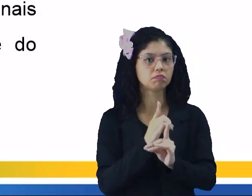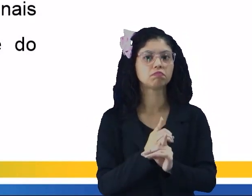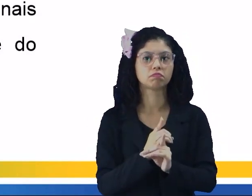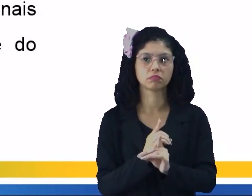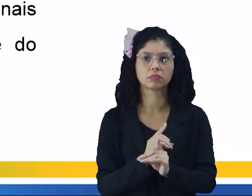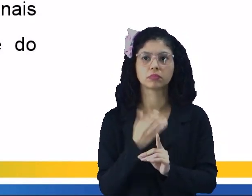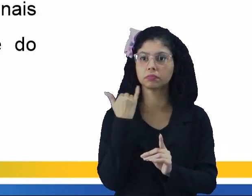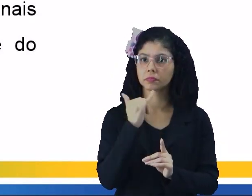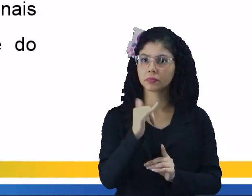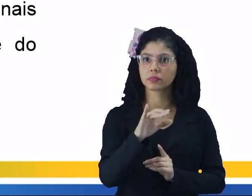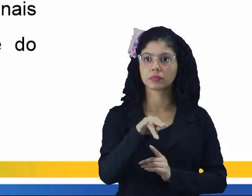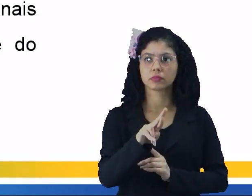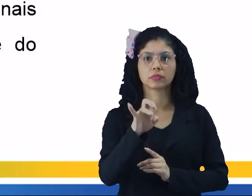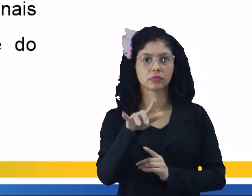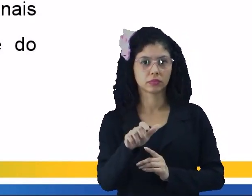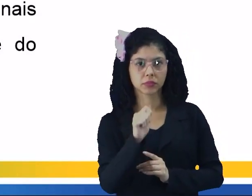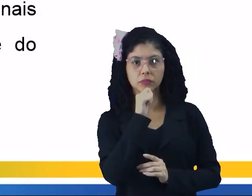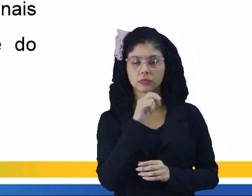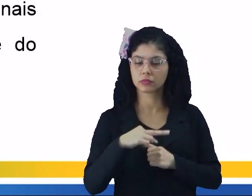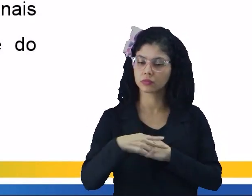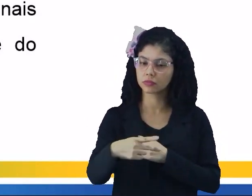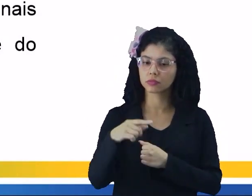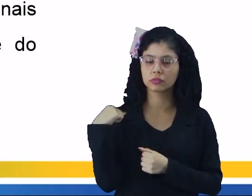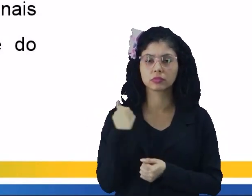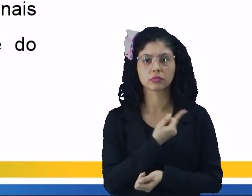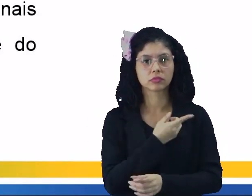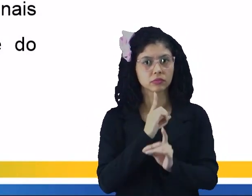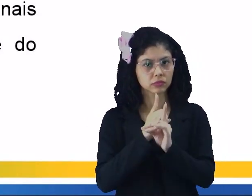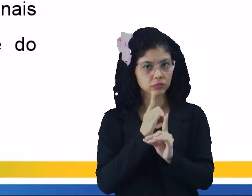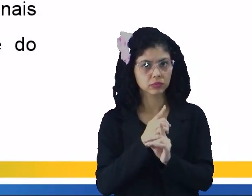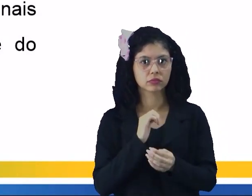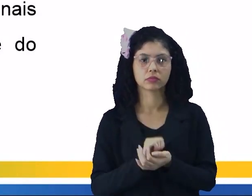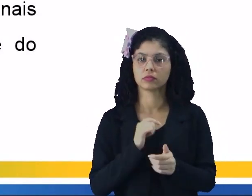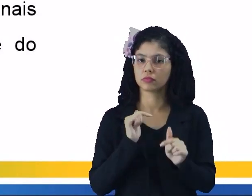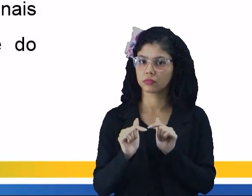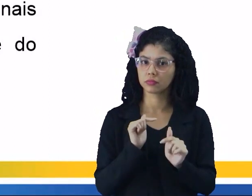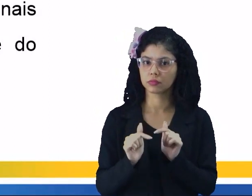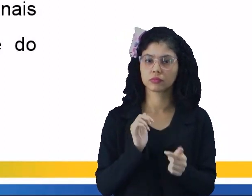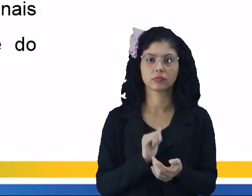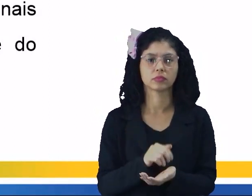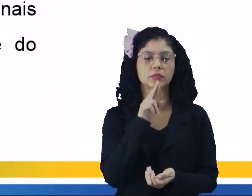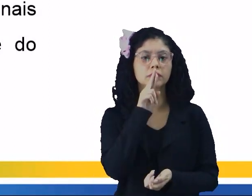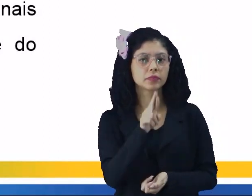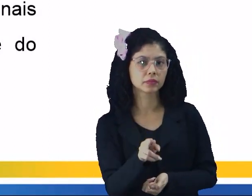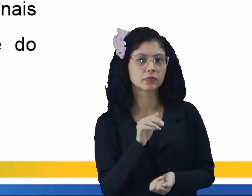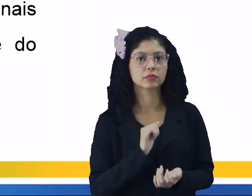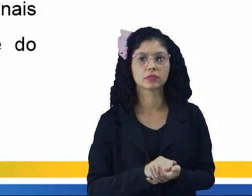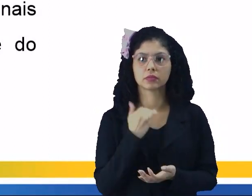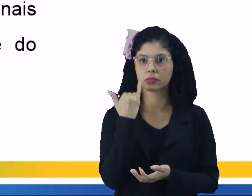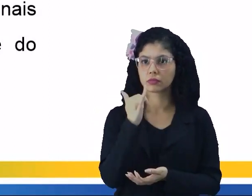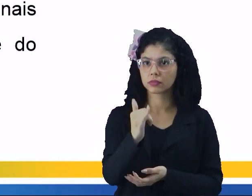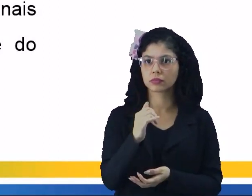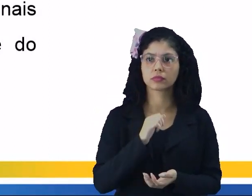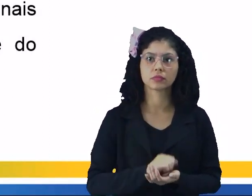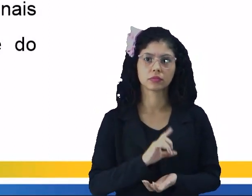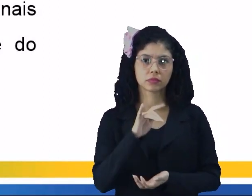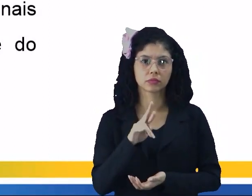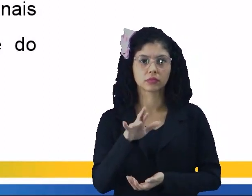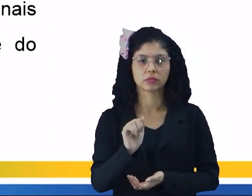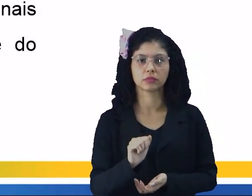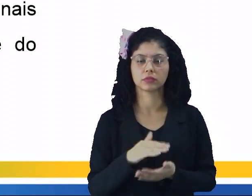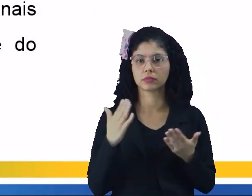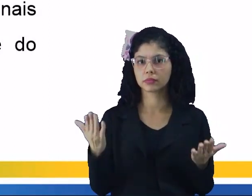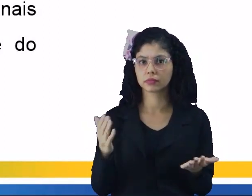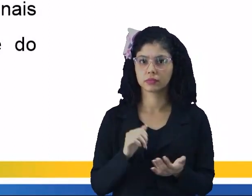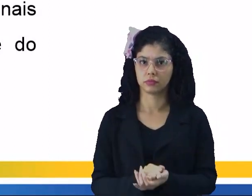energia cinética, consequentemente, nós estamos encontrando o trabalho resultante da energia cinética, então.